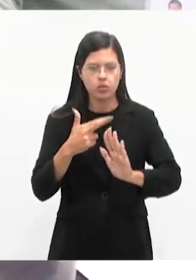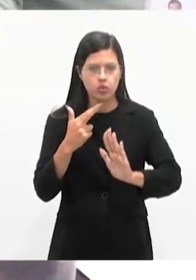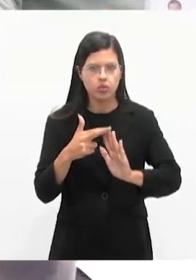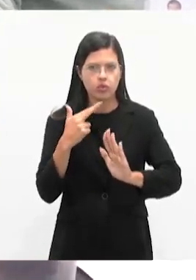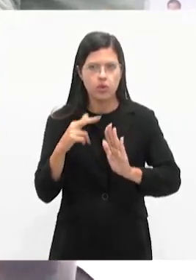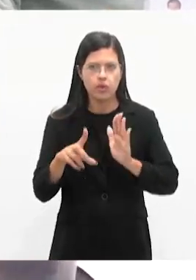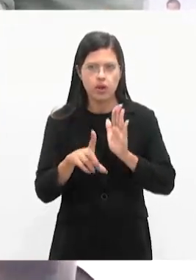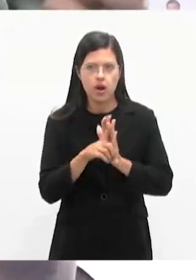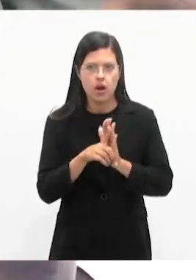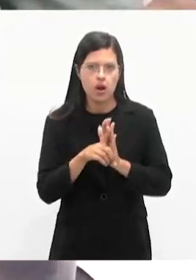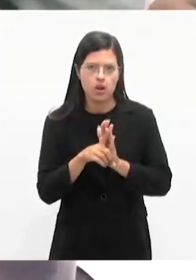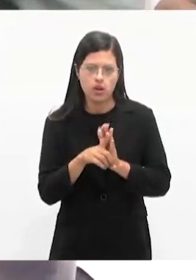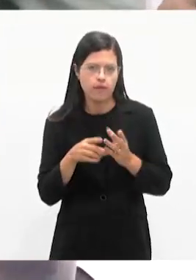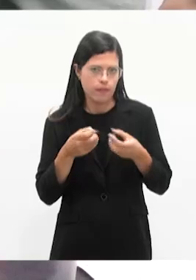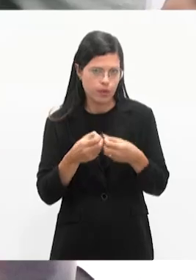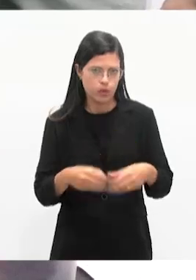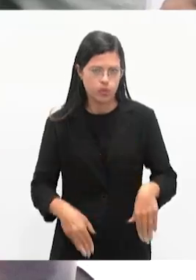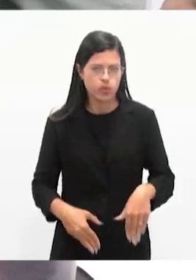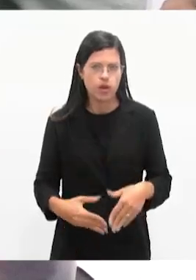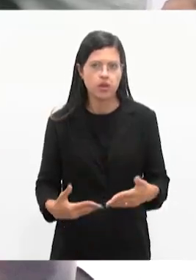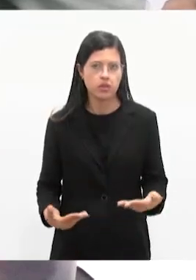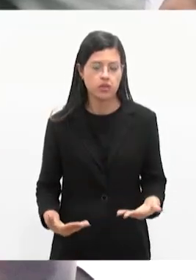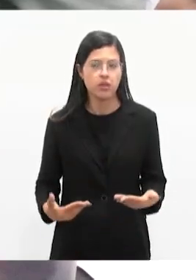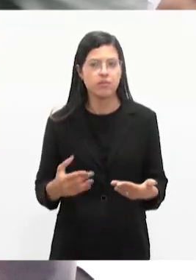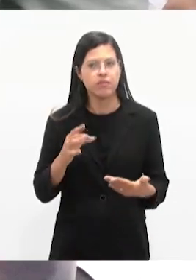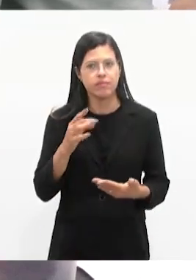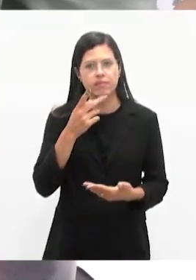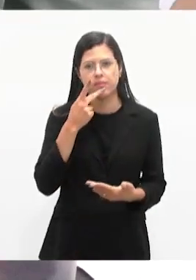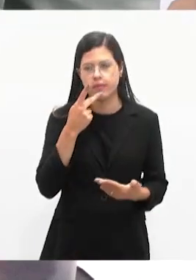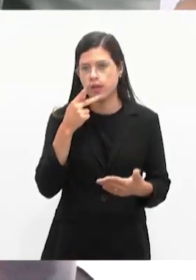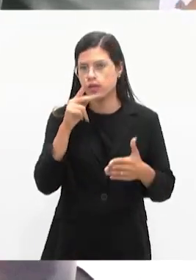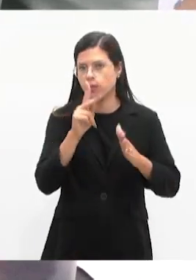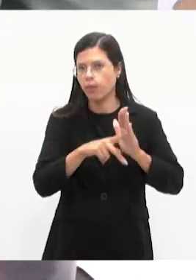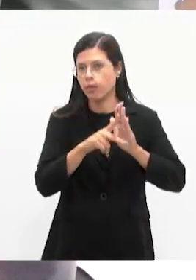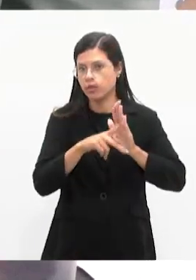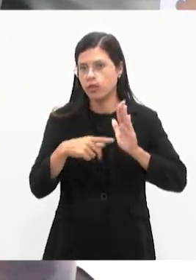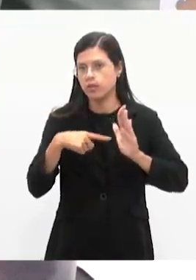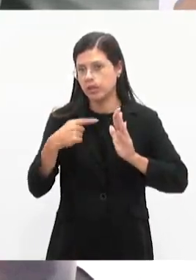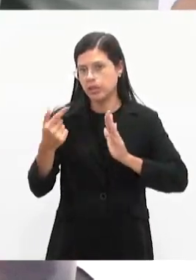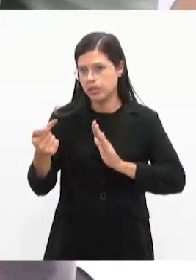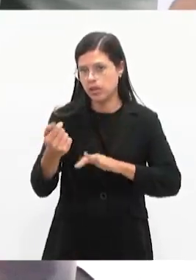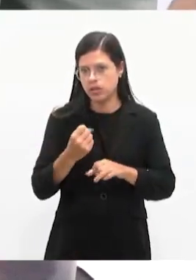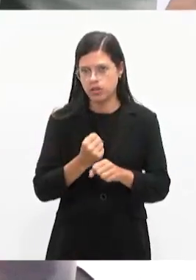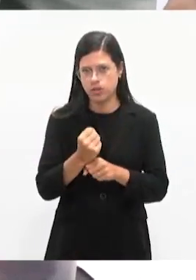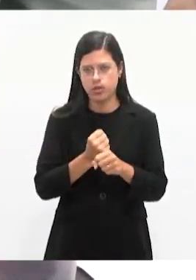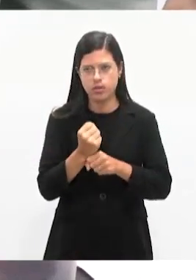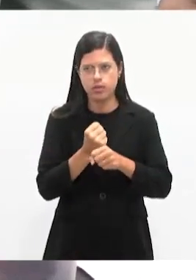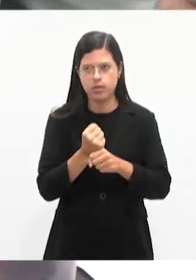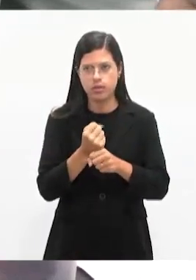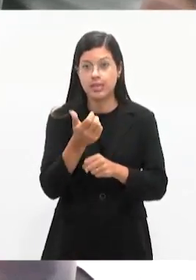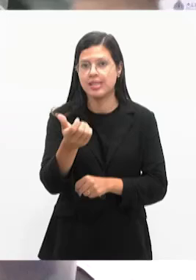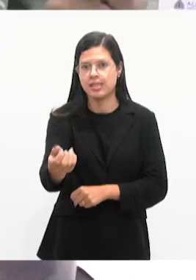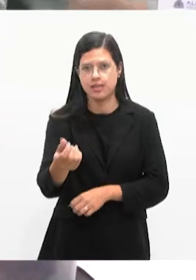defasada. Sim, exato. Mas era isso, é só para dizer isso. Esse projeto, então, tem 6 anos,